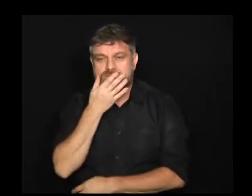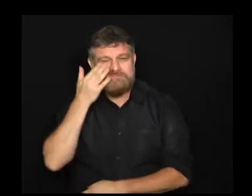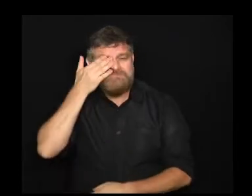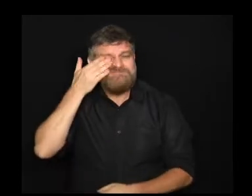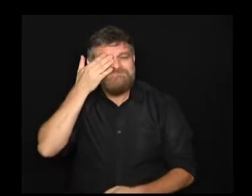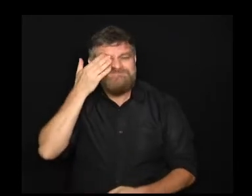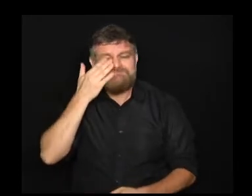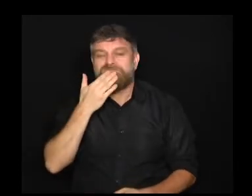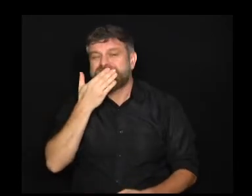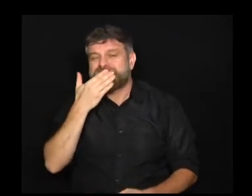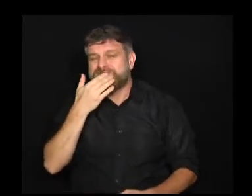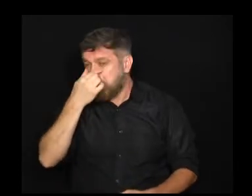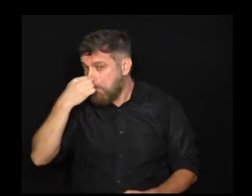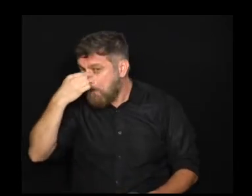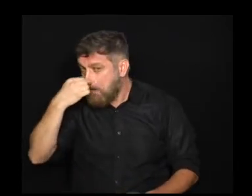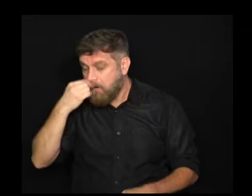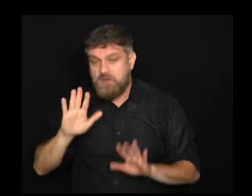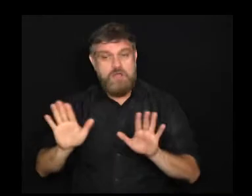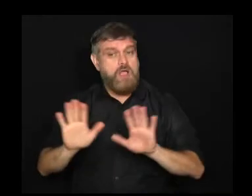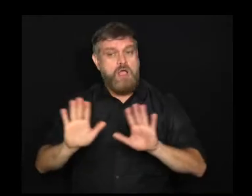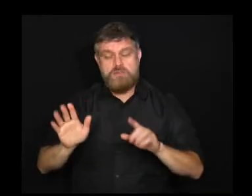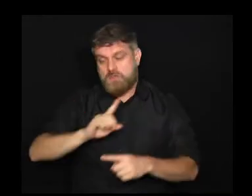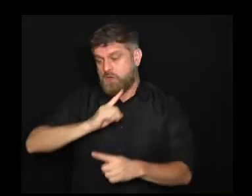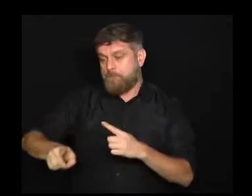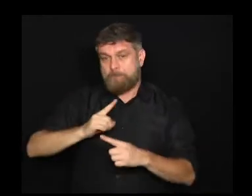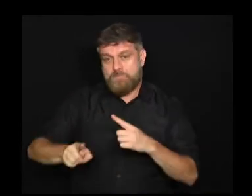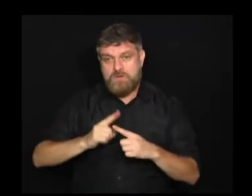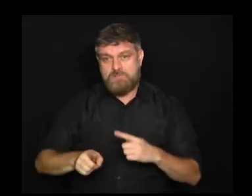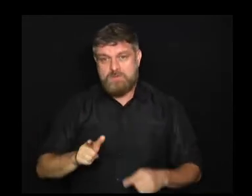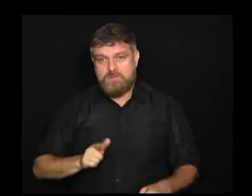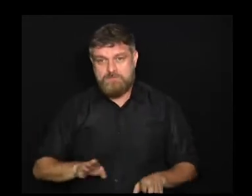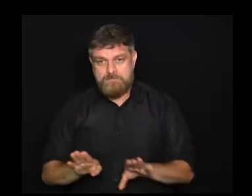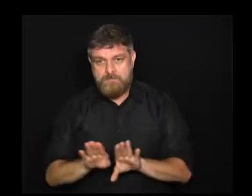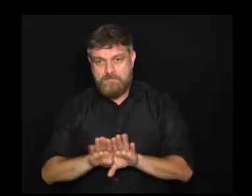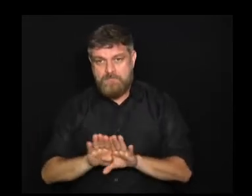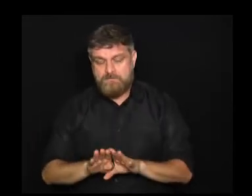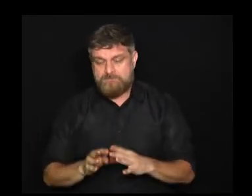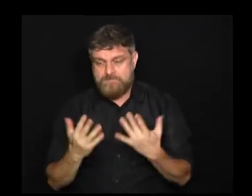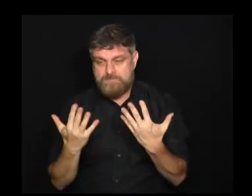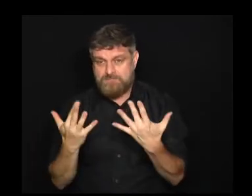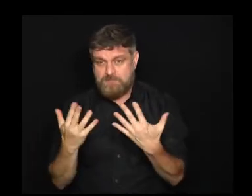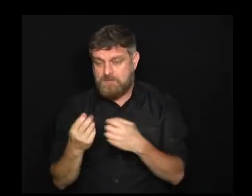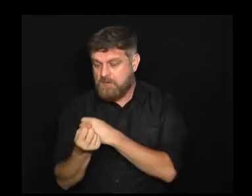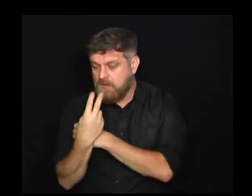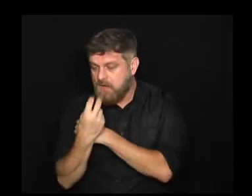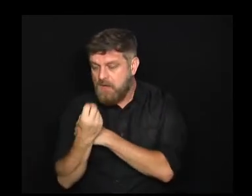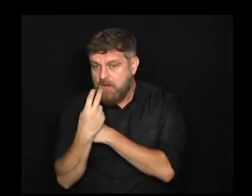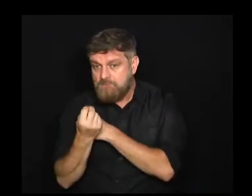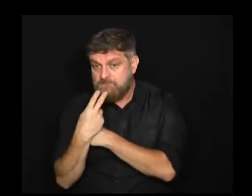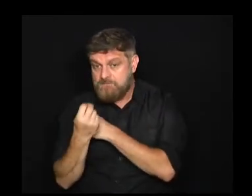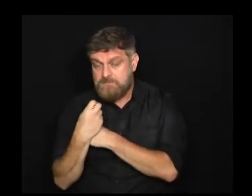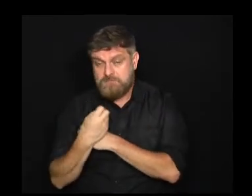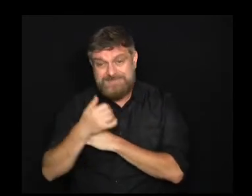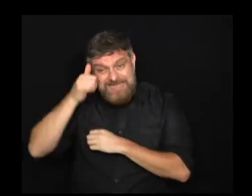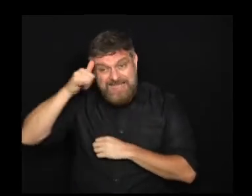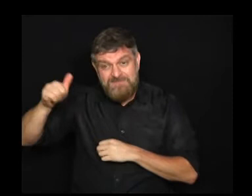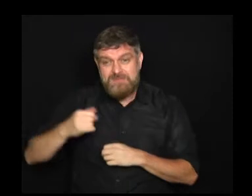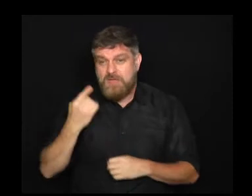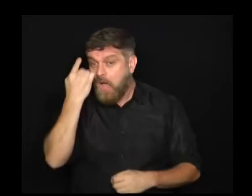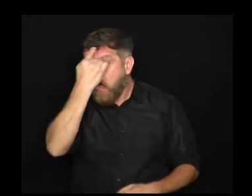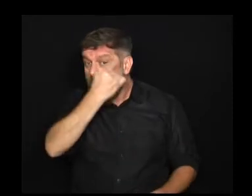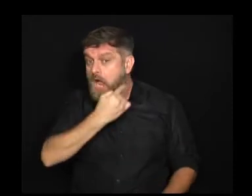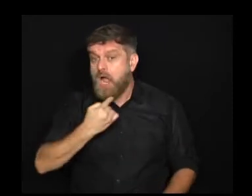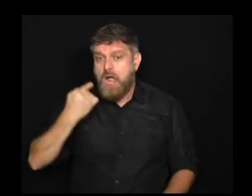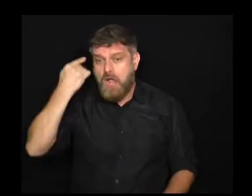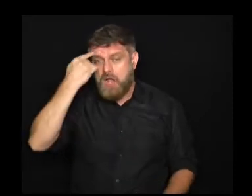olho já é suficiente para daqui a pouco o vírus poder entrar em contato com a mucosa. Então, na verdade, na face, né?